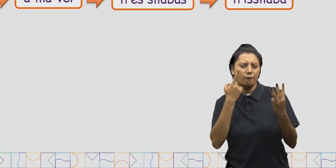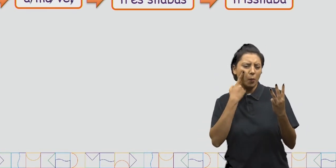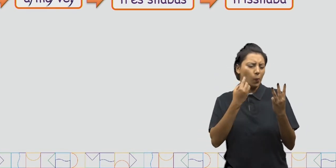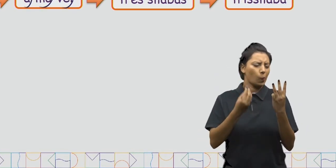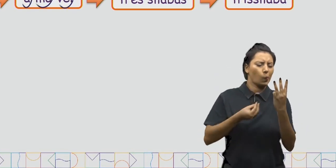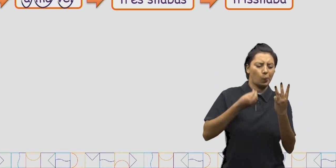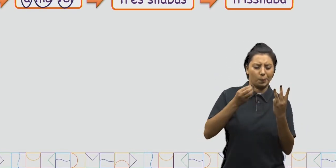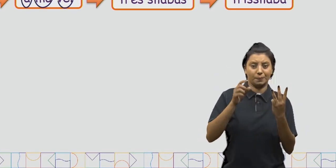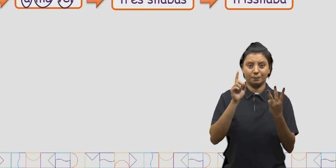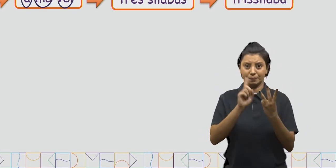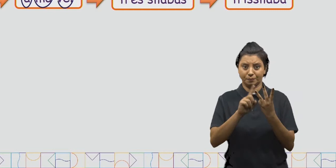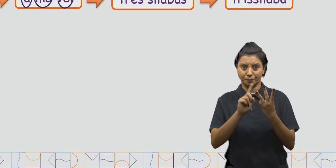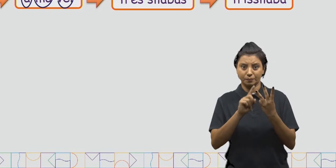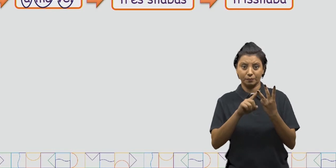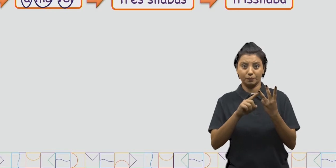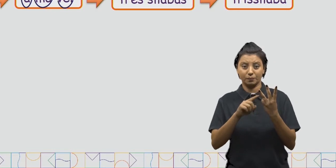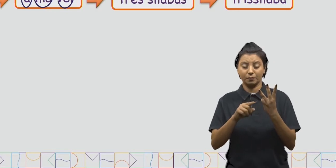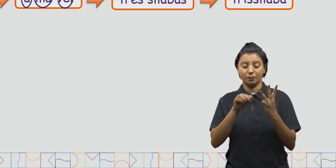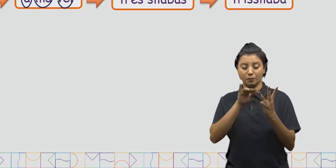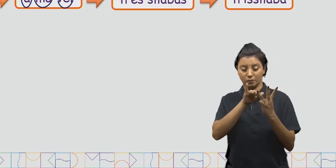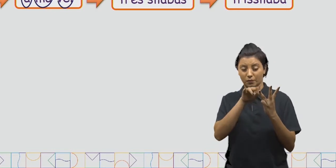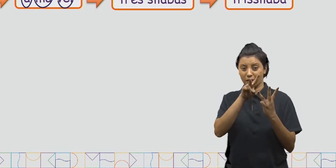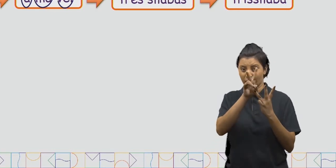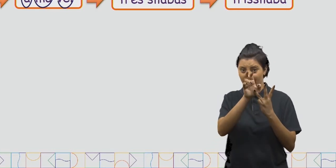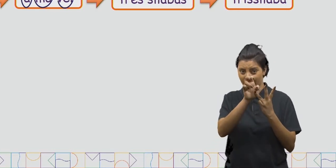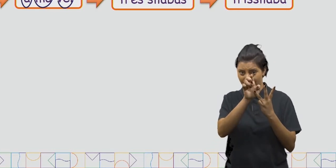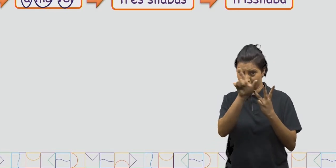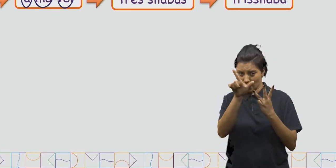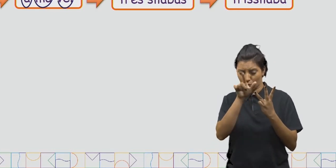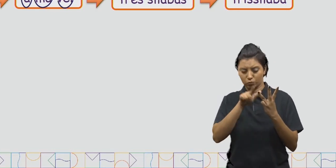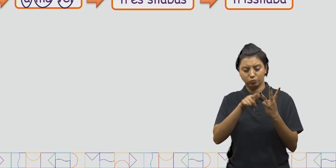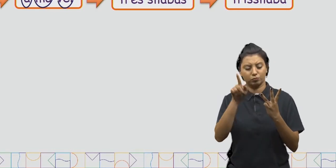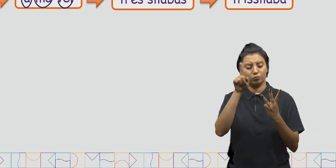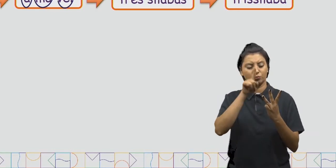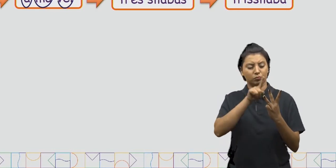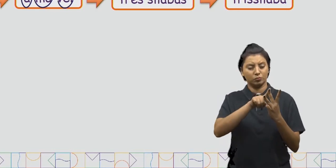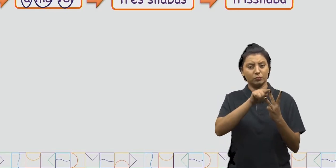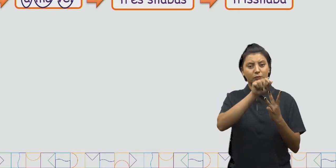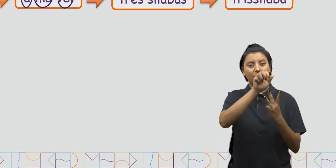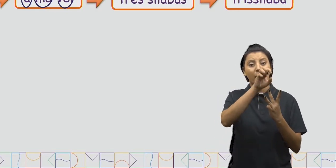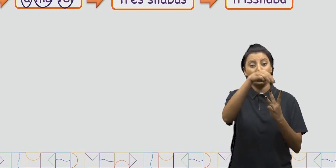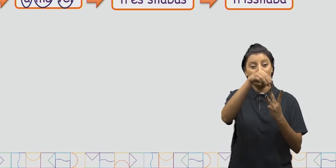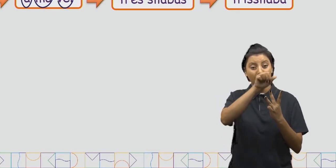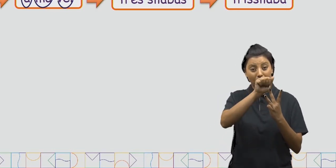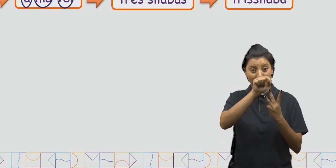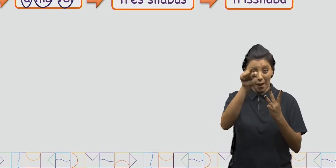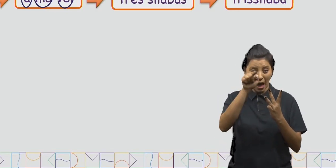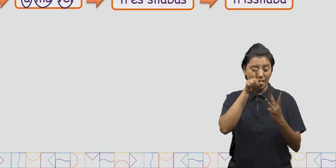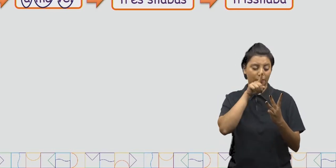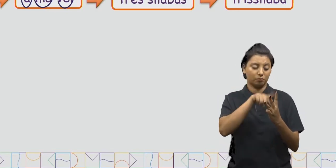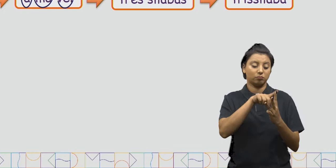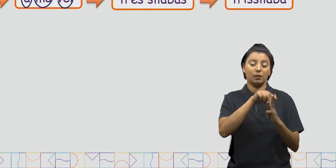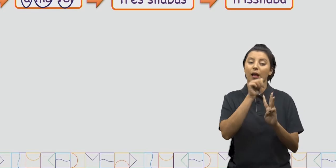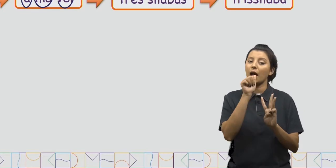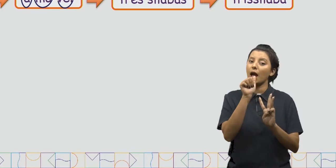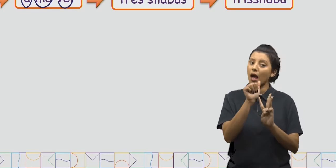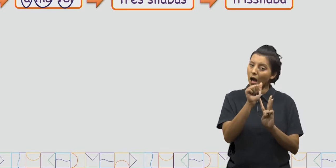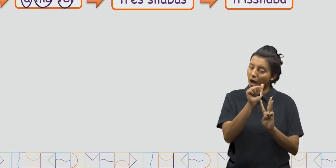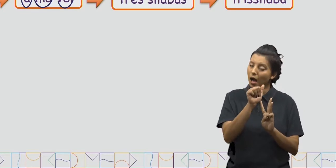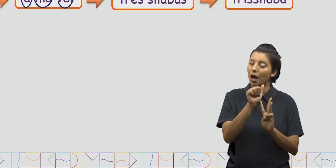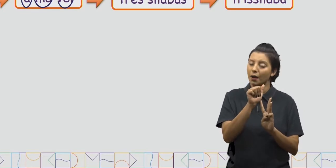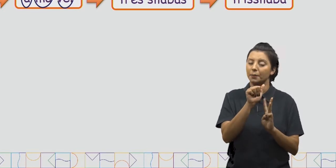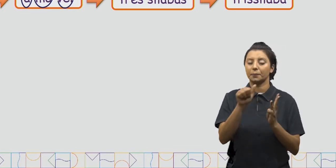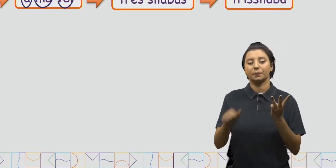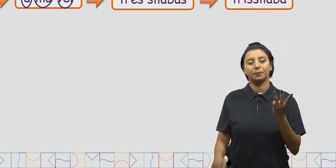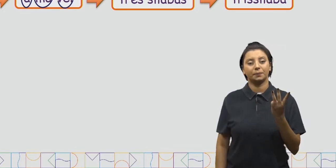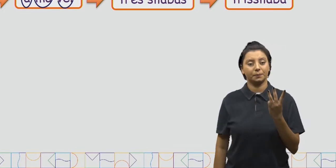amável, veremos que temos a última sílaba vel, a penúltima sílaba má e a antepenúltima